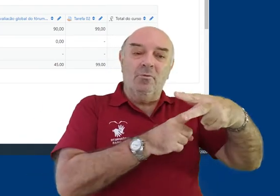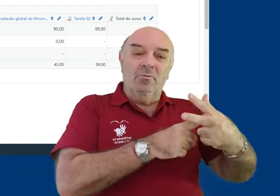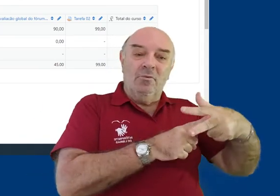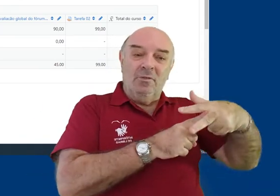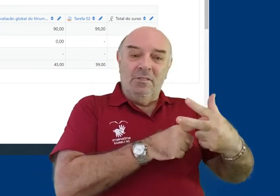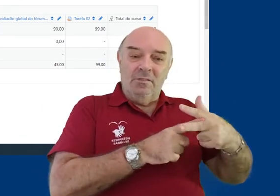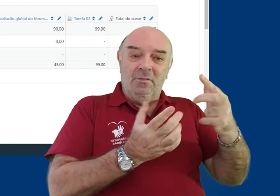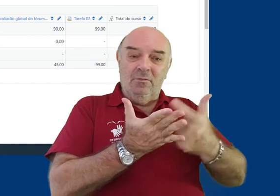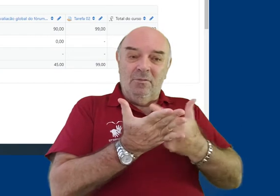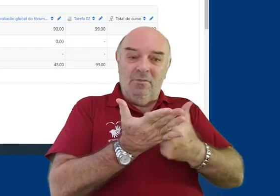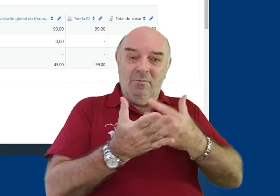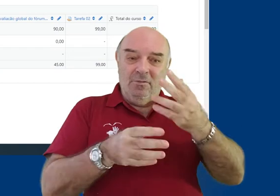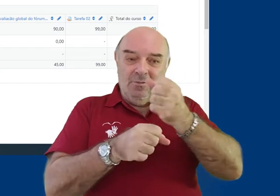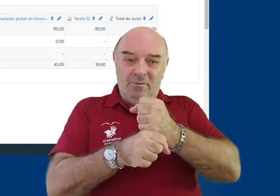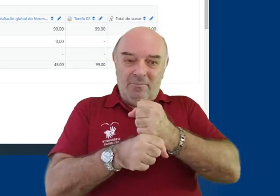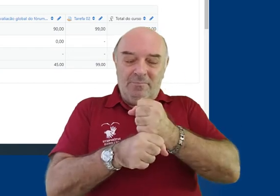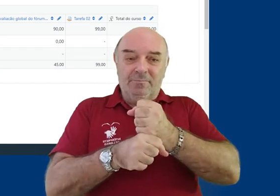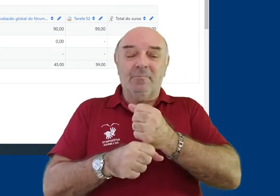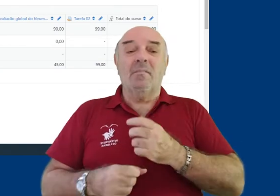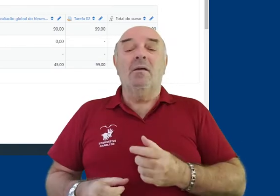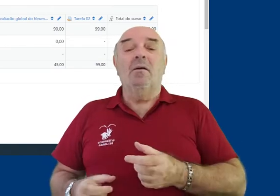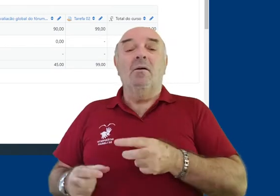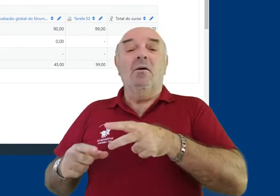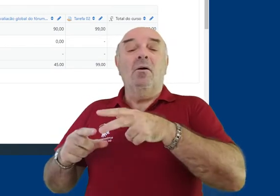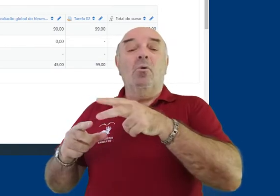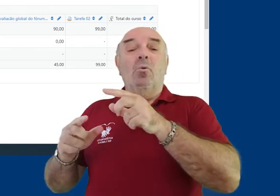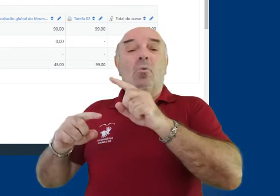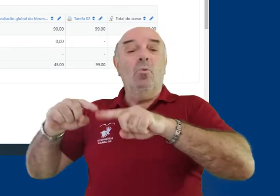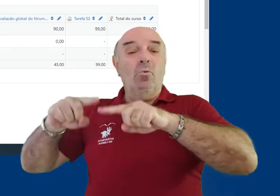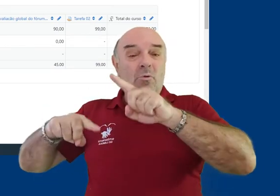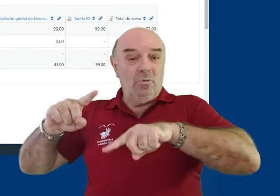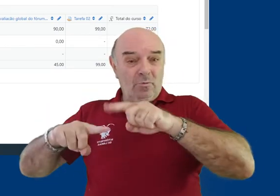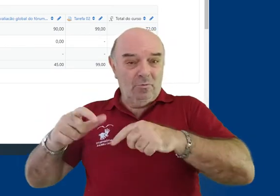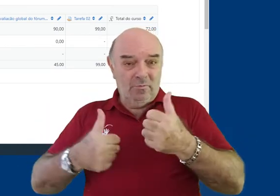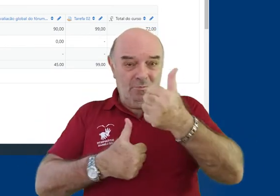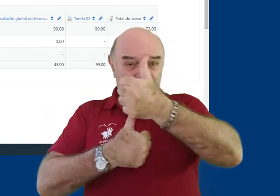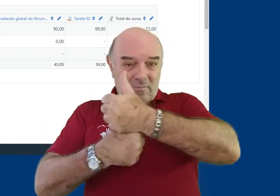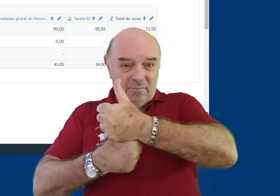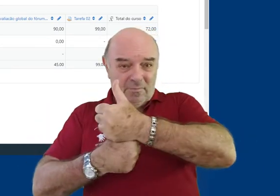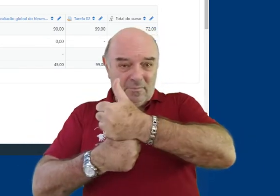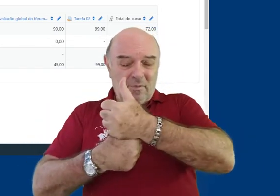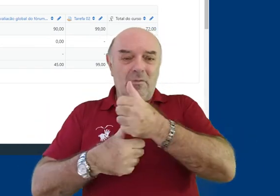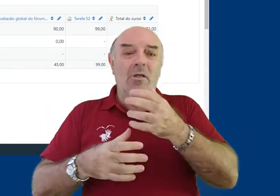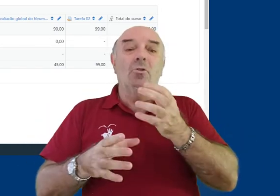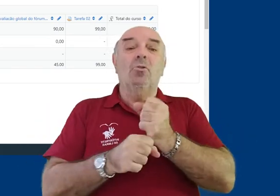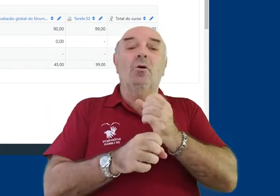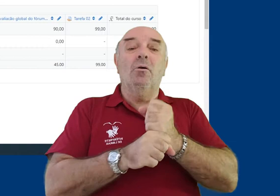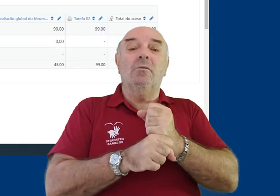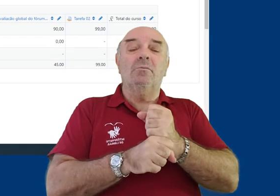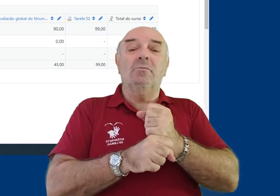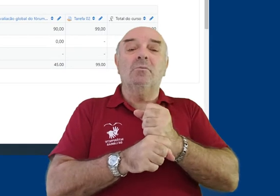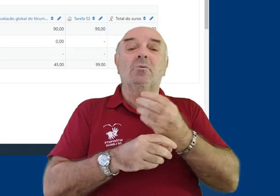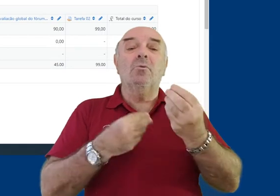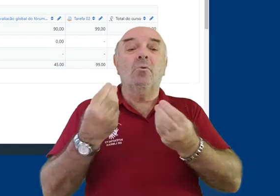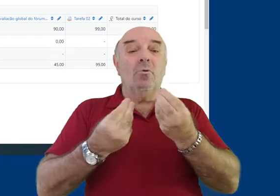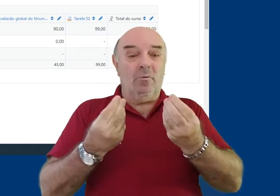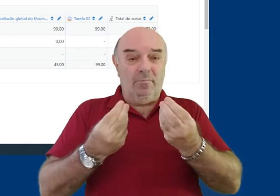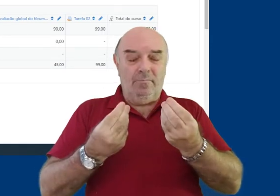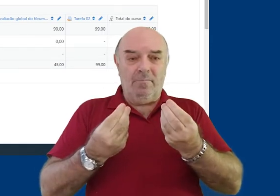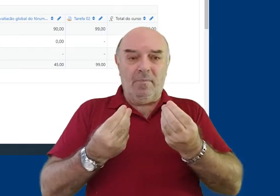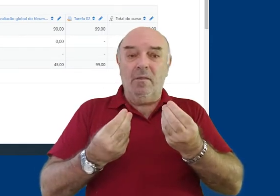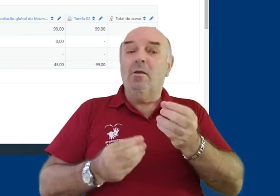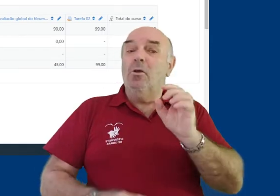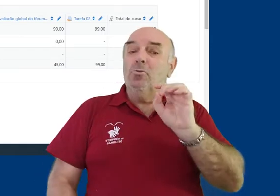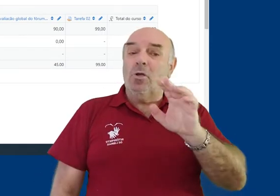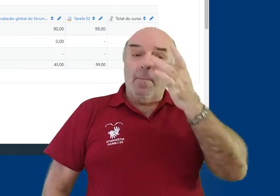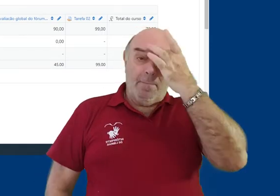notas. Os recursos de sobreposição e configuração das notas, eles estão disponíveis apenas